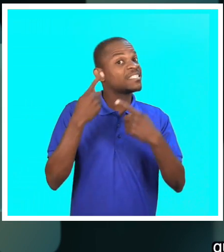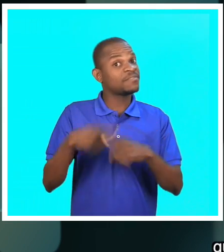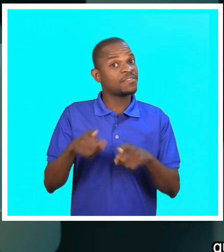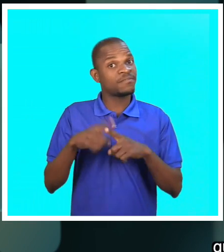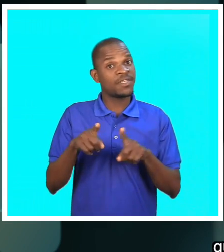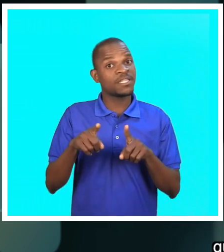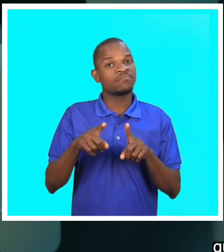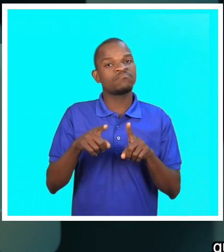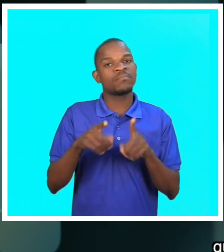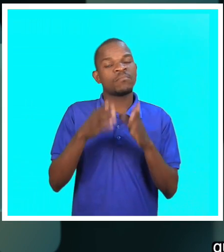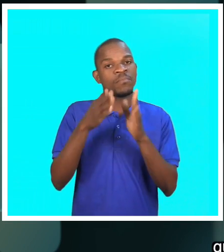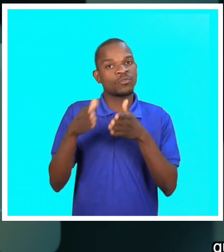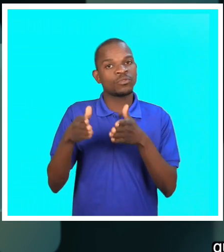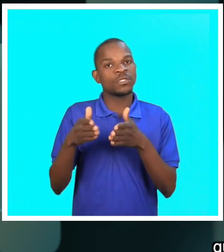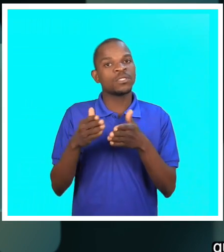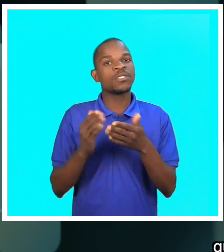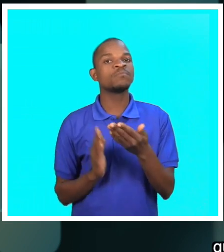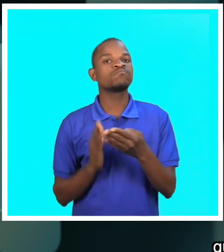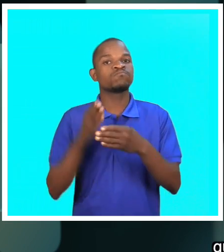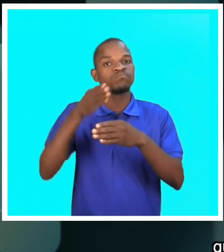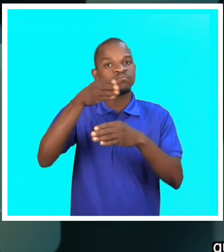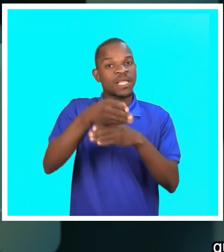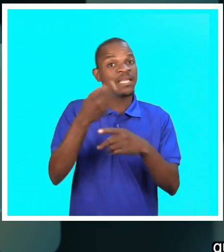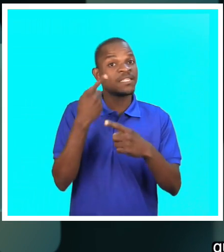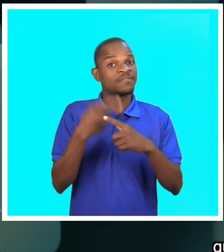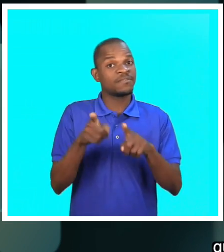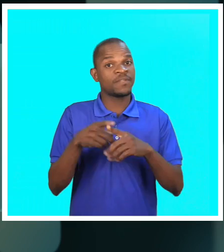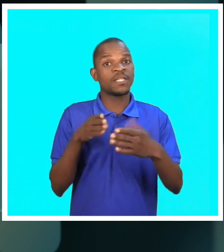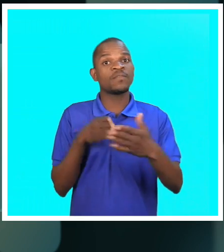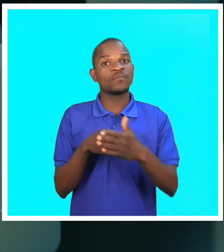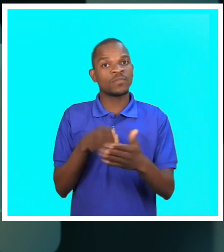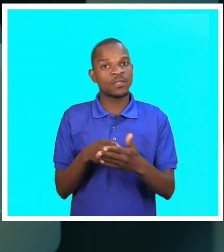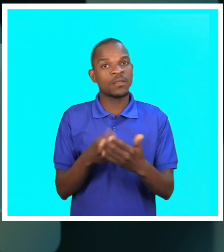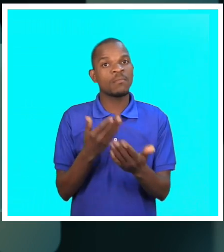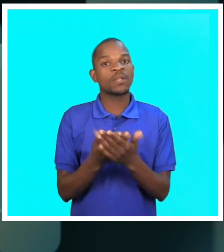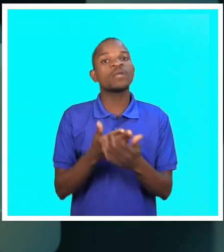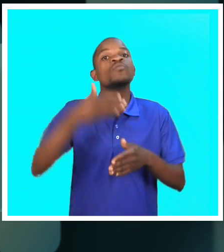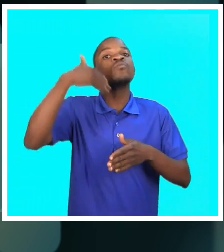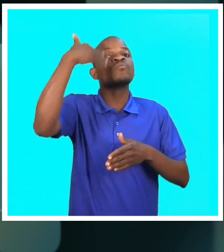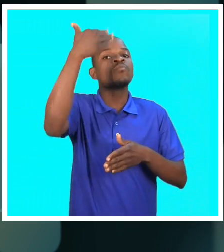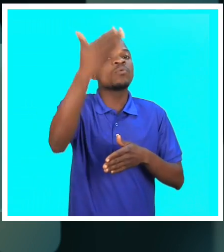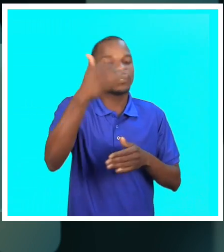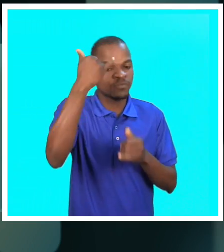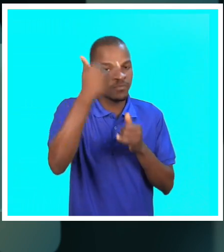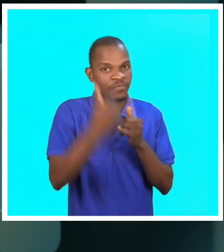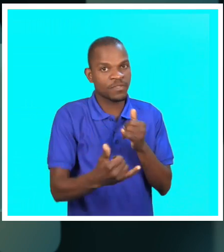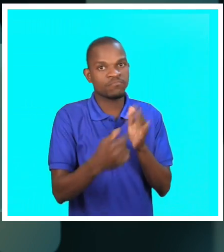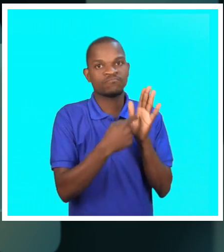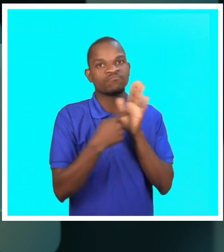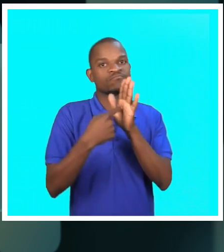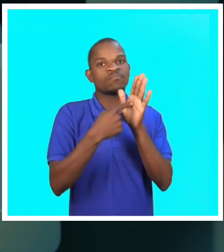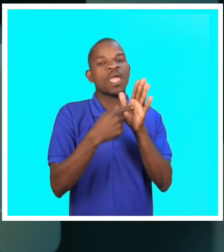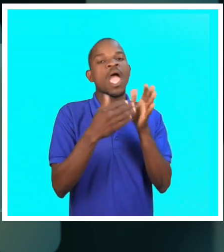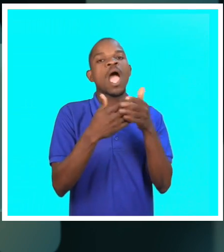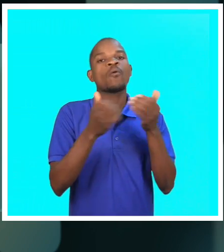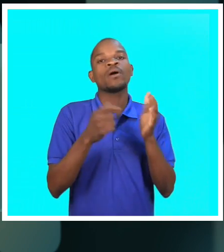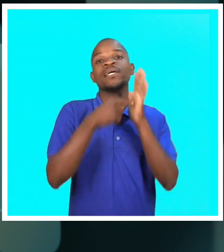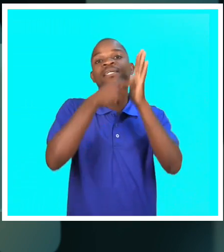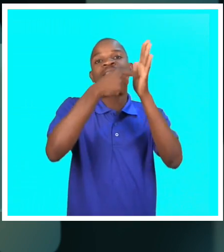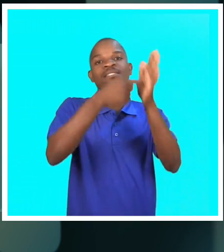Ripinda, que tiveram que ultrapassar a adversidade e tomar a ordem para que finalmente se destacassem como